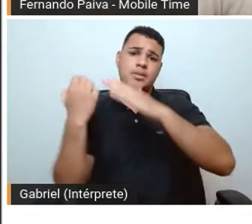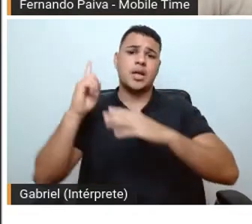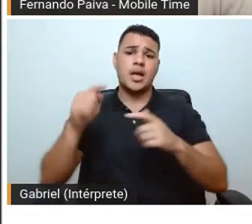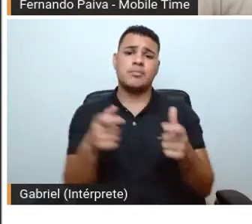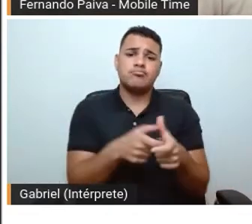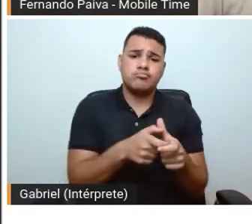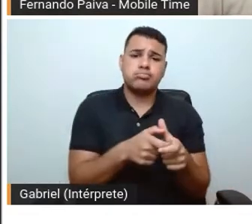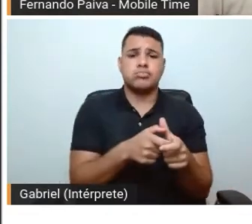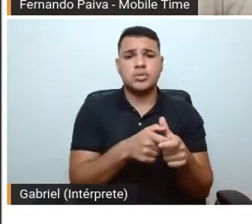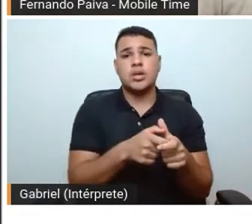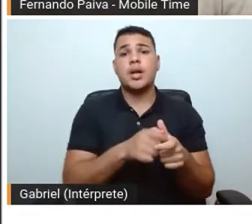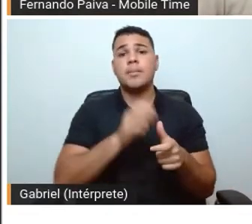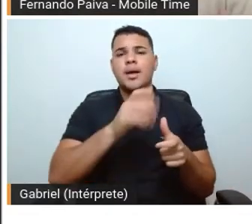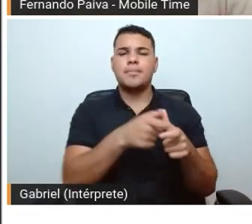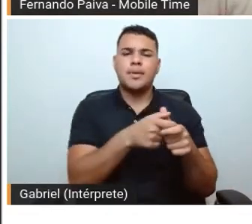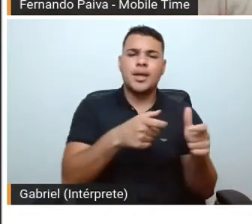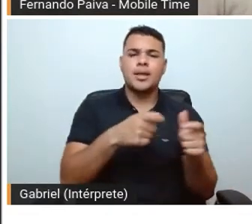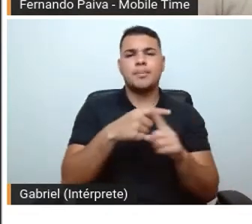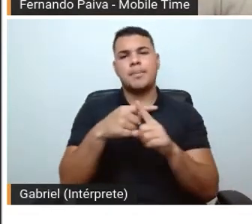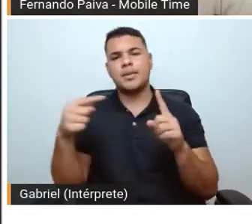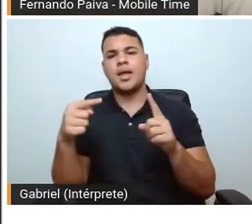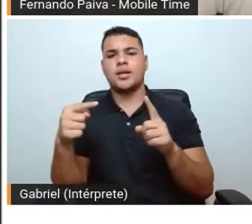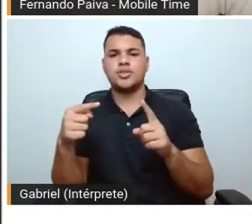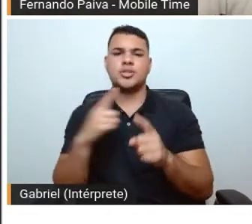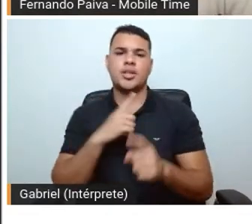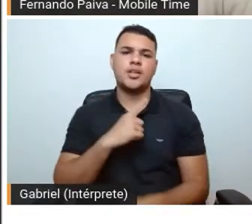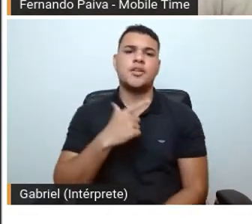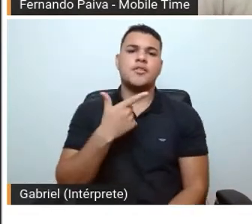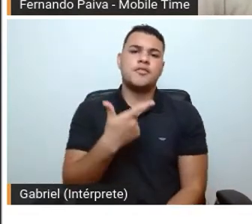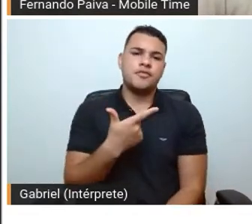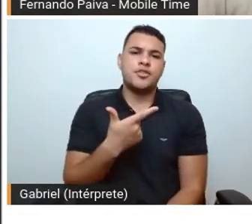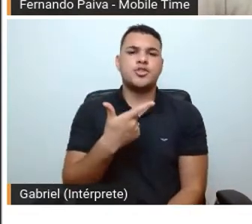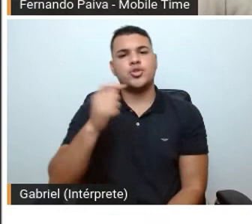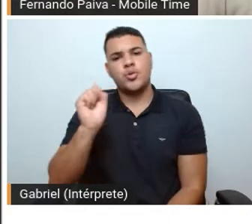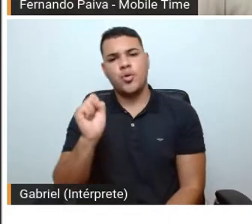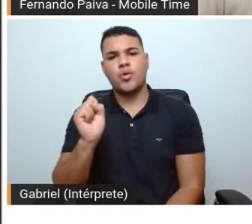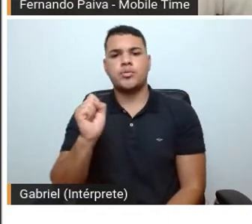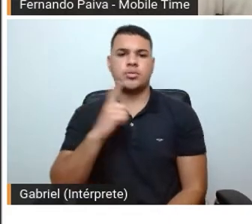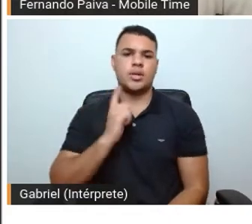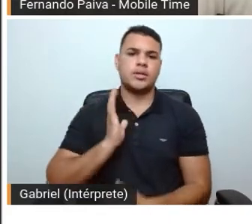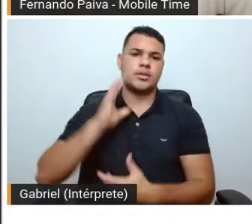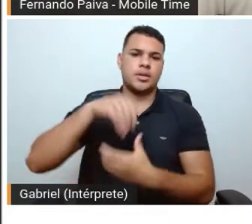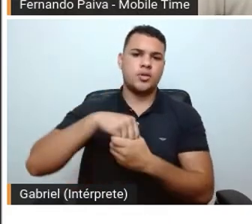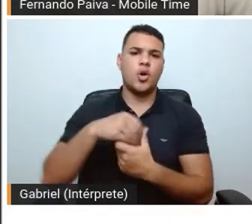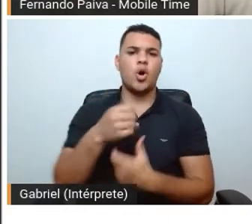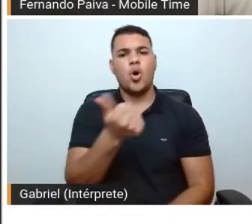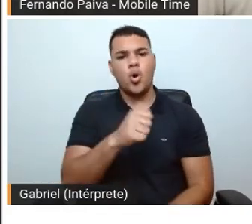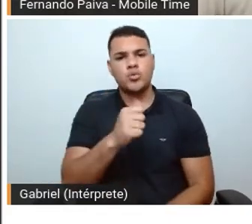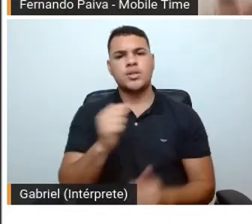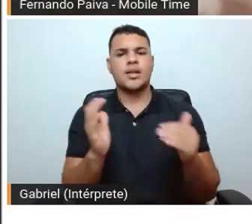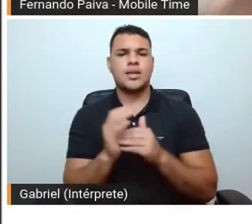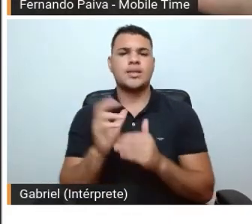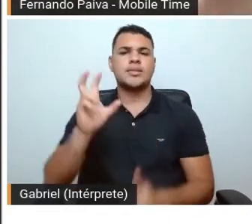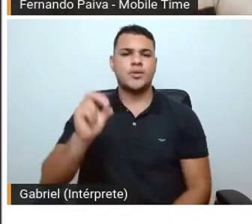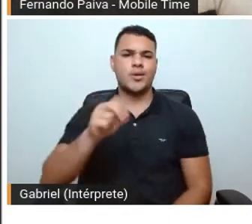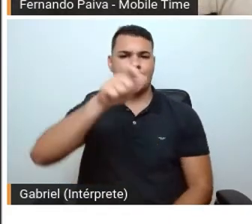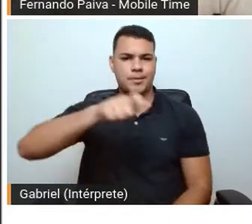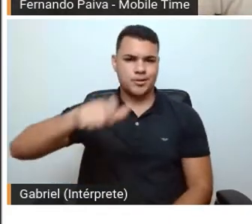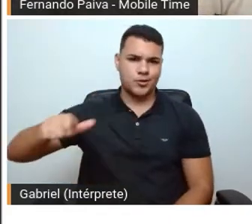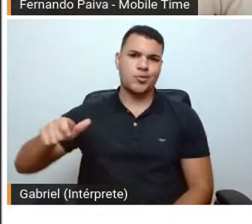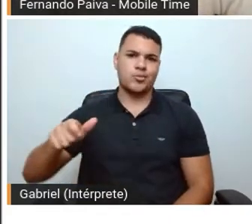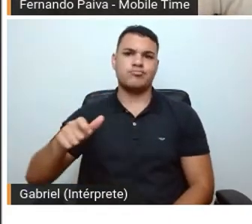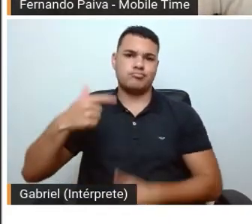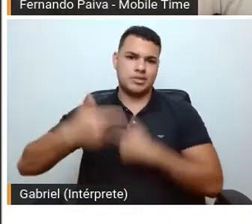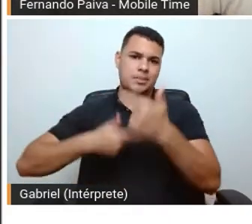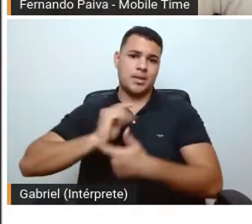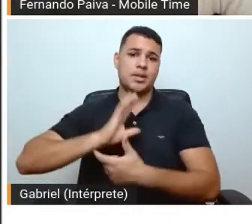para médias assim daquelas 96 de 28 tem de 11 a 50 colaboradores tá ah tá muito concentrada ali